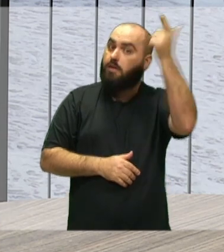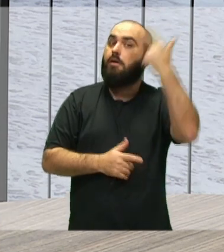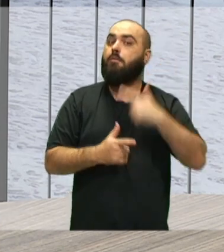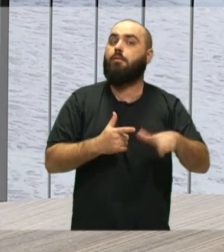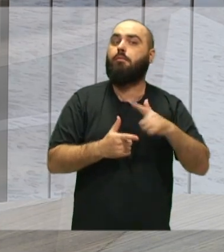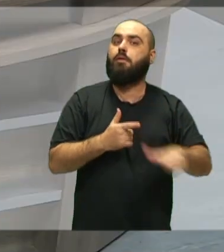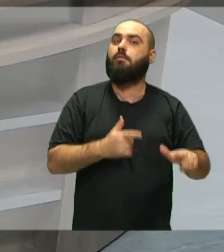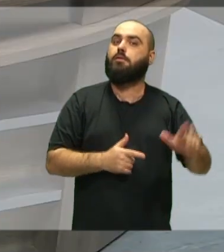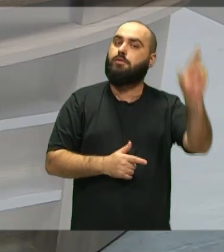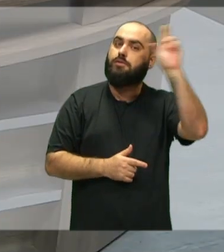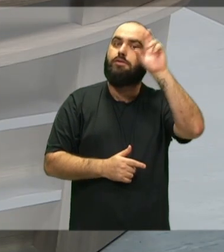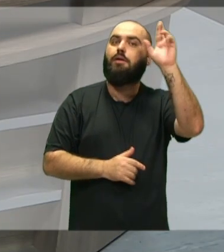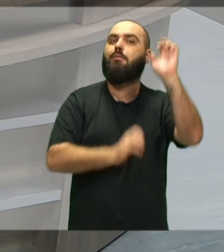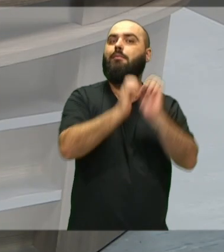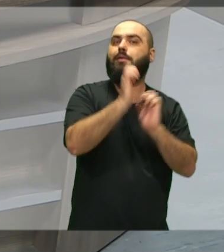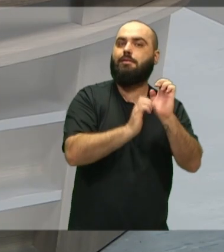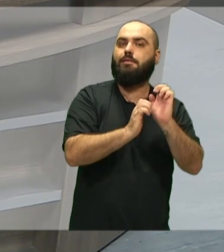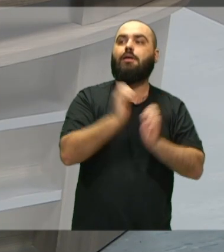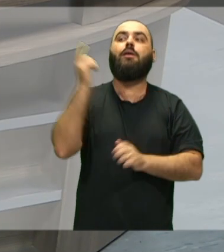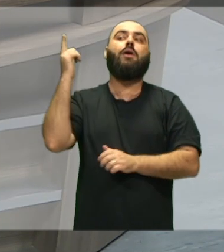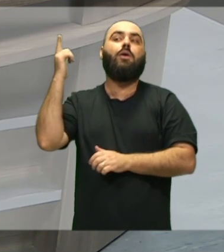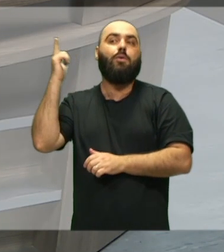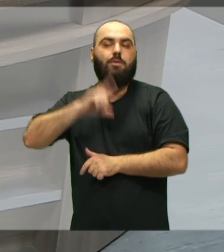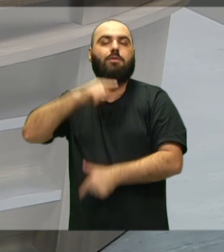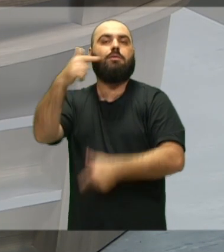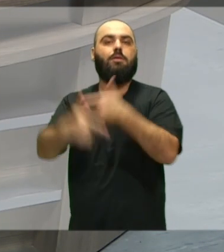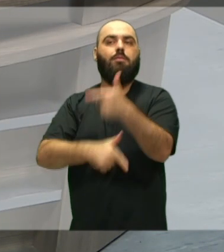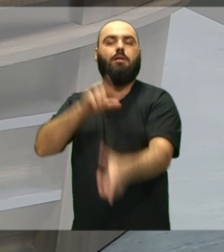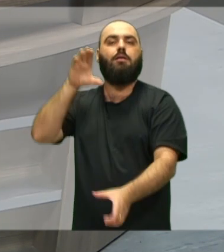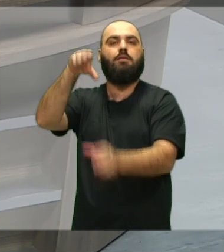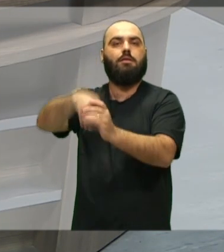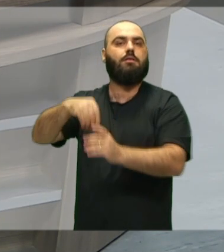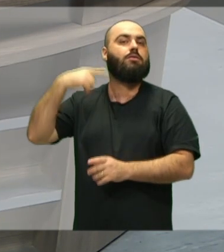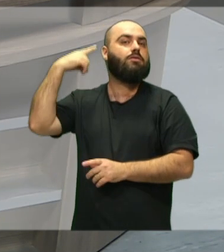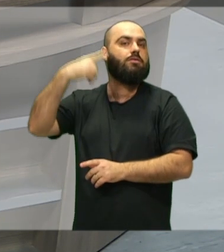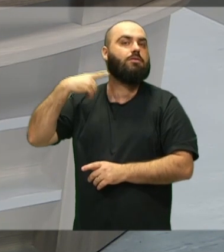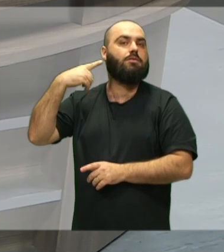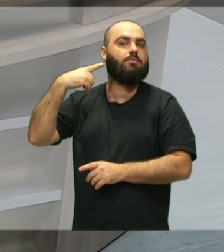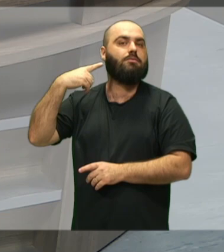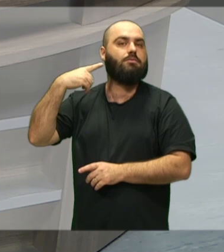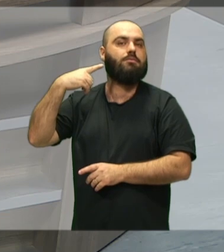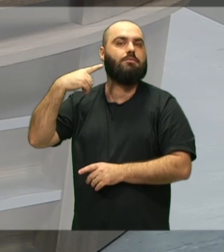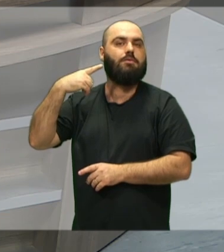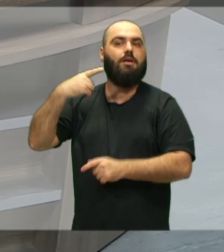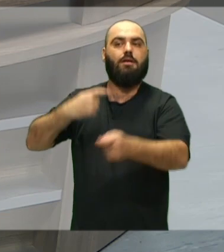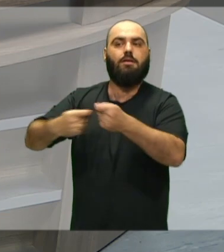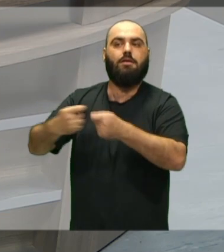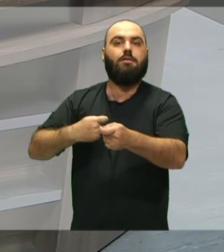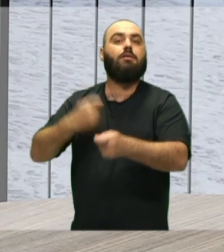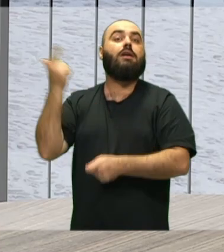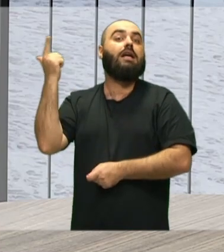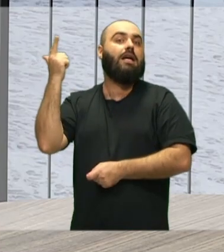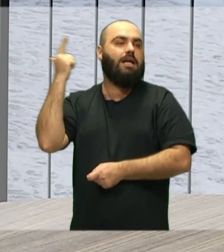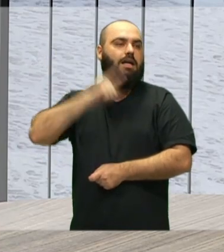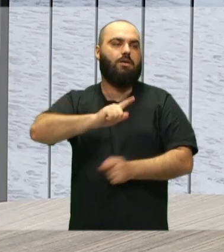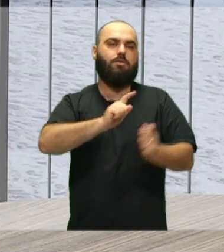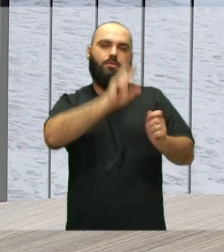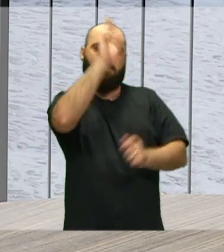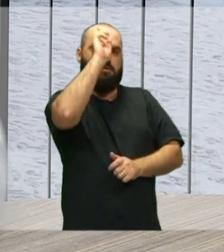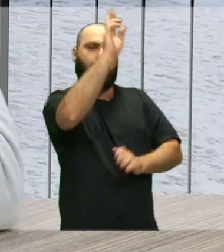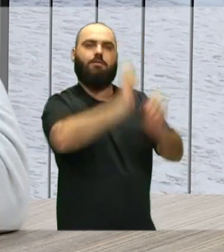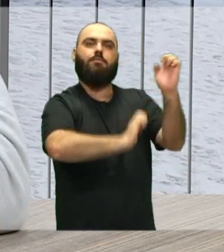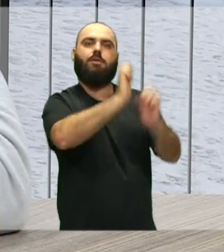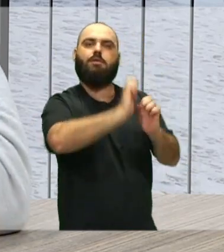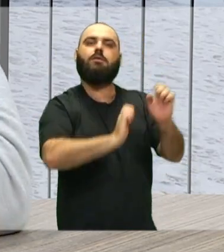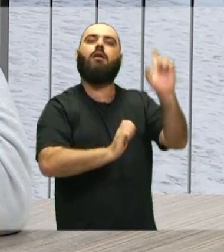empresário, conseguiu atuar no direito administrativo e ganhou esse empresário como cliente. Então, sabendo dessas questões,